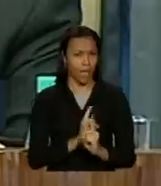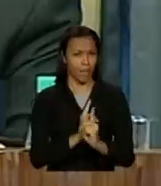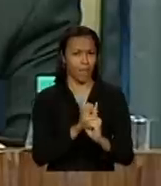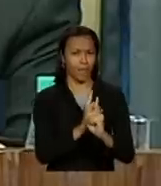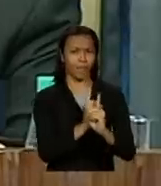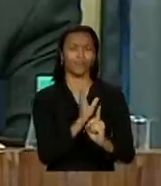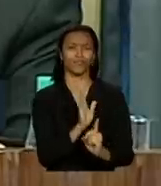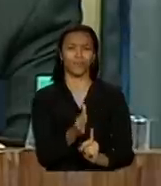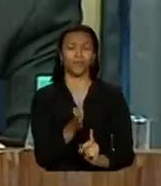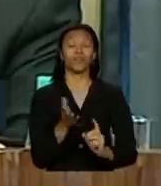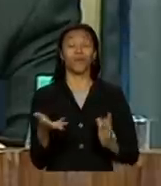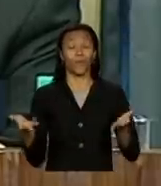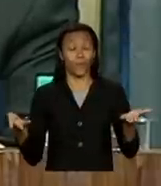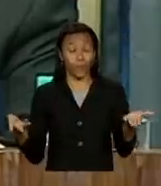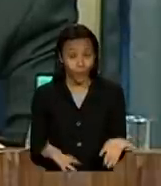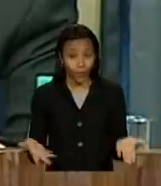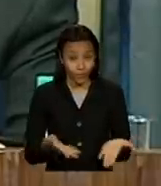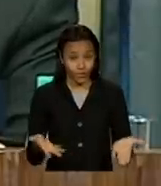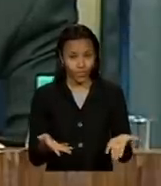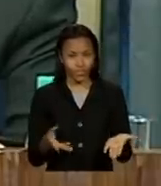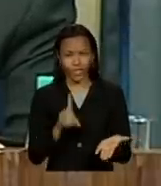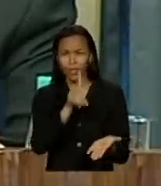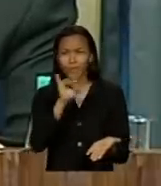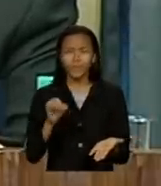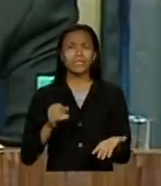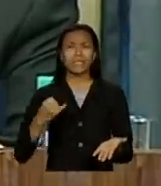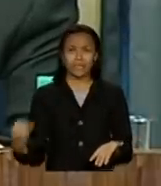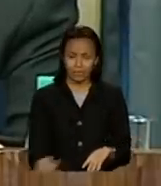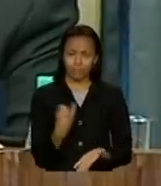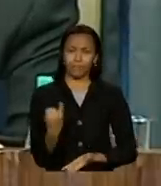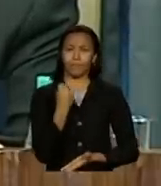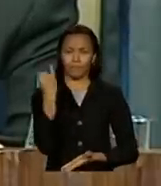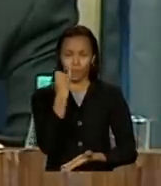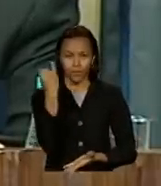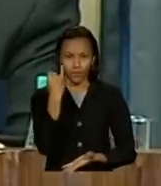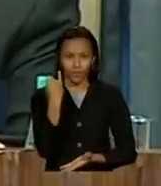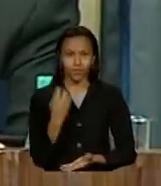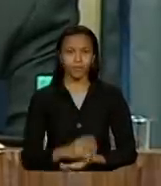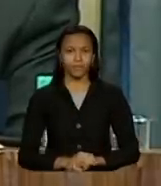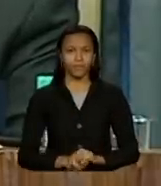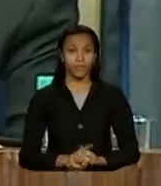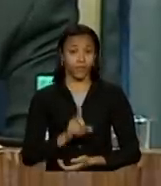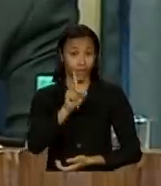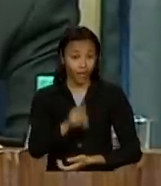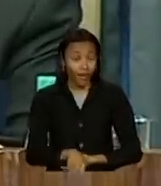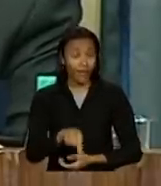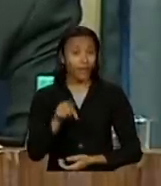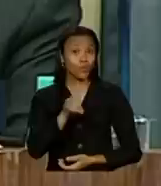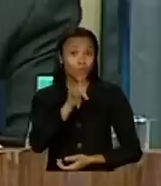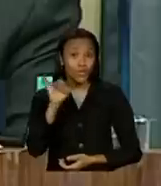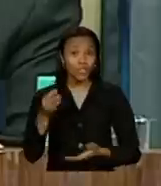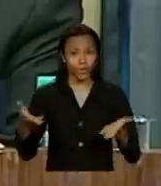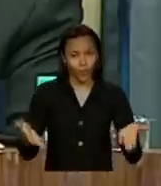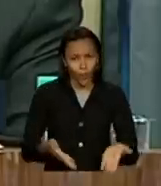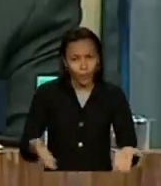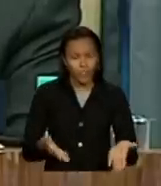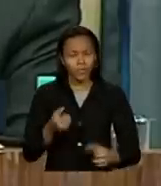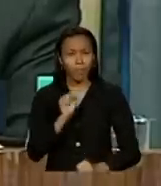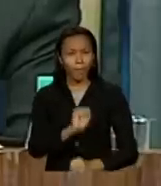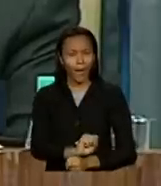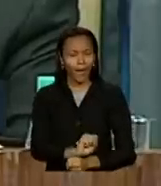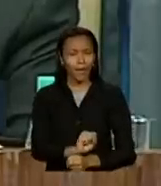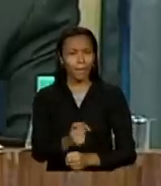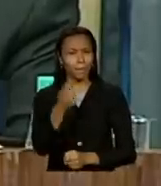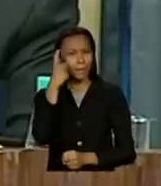temos feito esse momento que nós consideramos muito importante que é um momento em que a gente tem a coragem de dar uma parada na